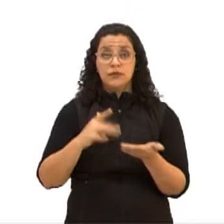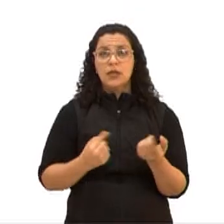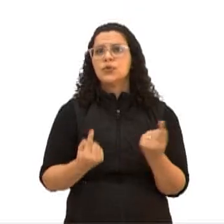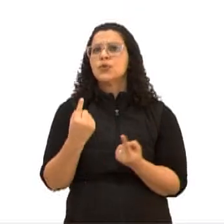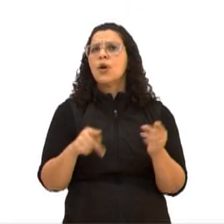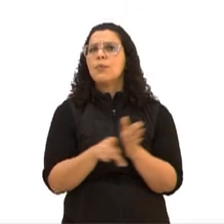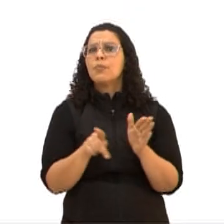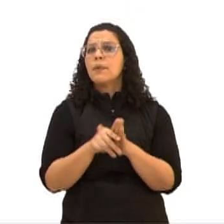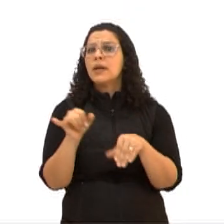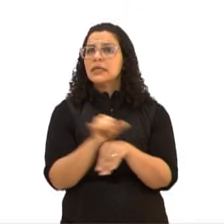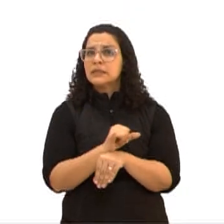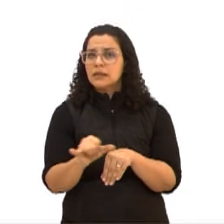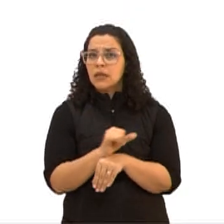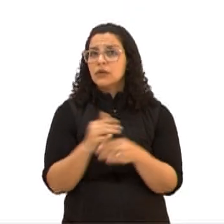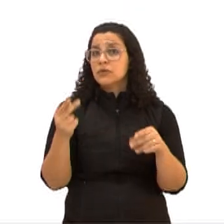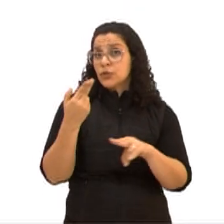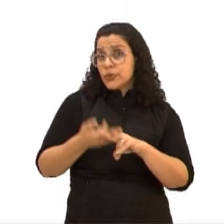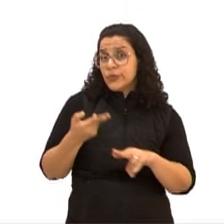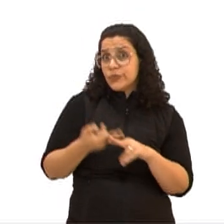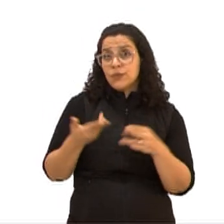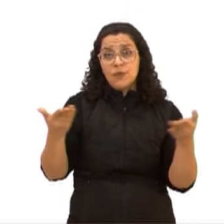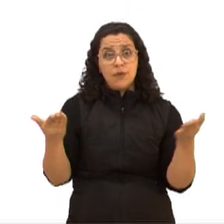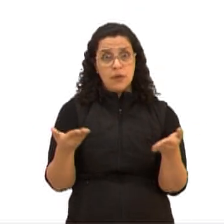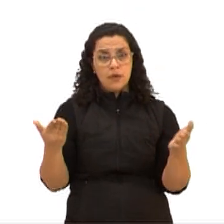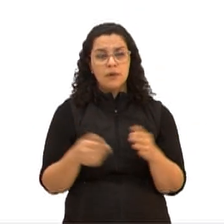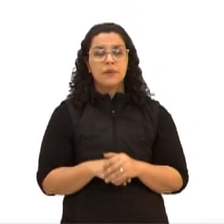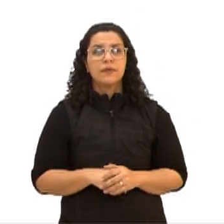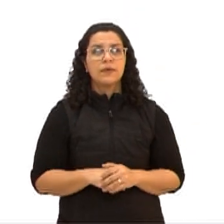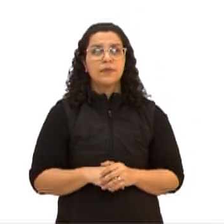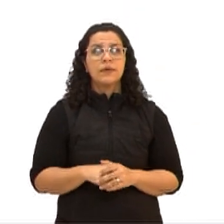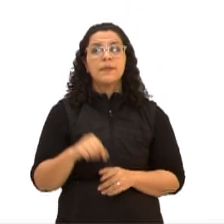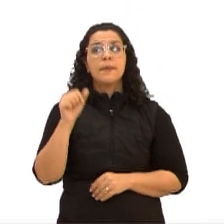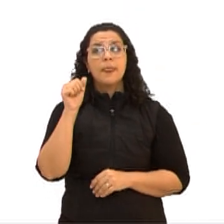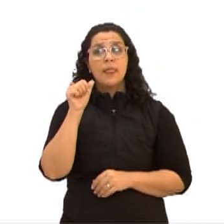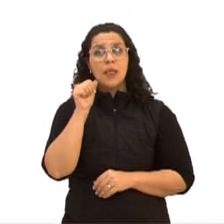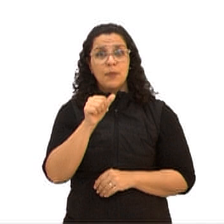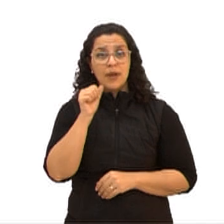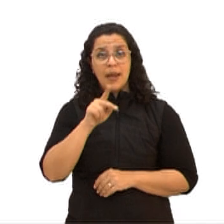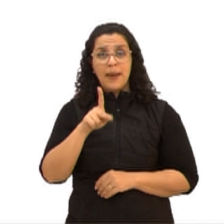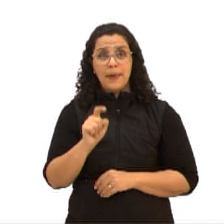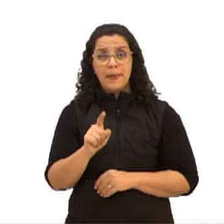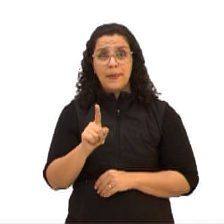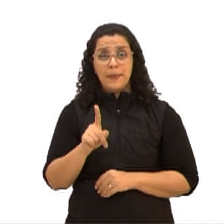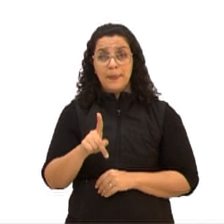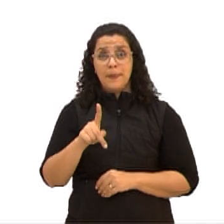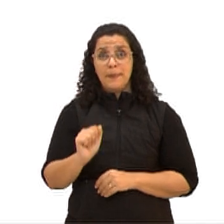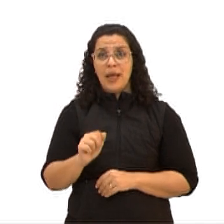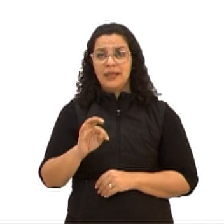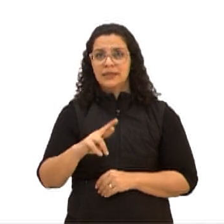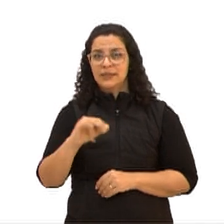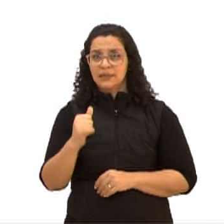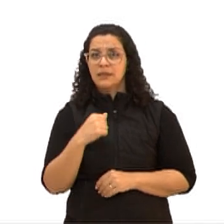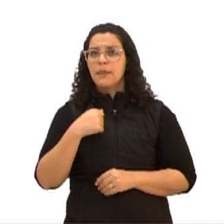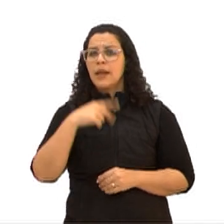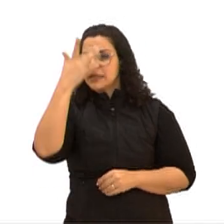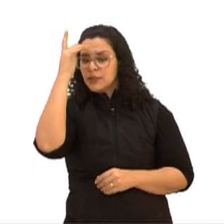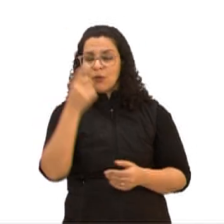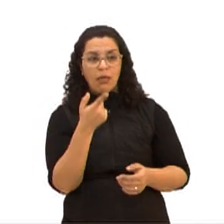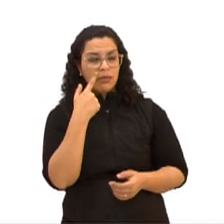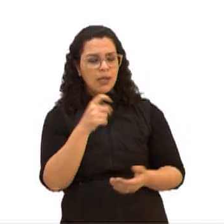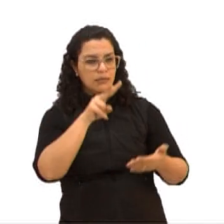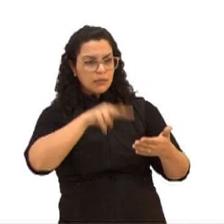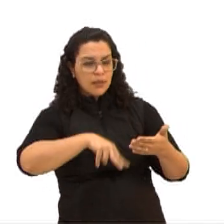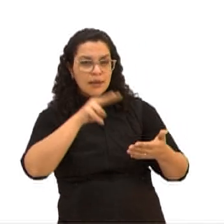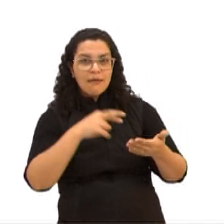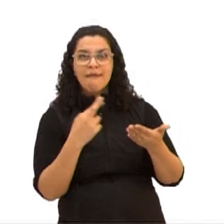Quais foram as estratégias utilizadas pela editora Patrícia para que o leitor se